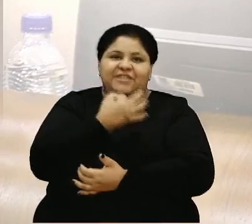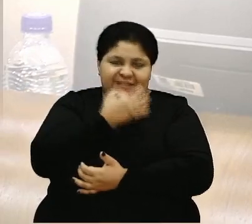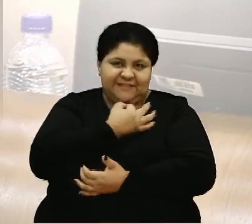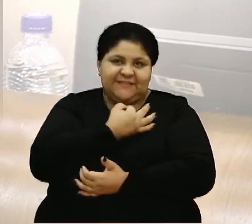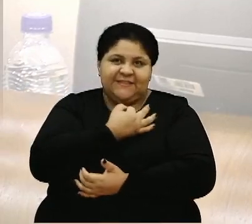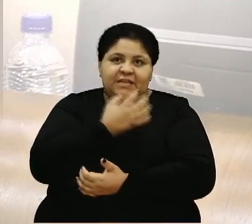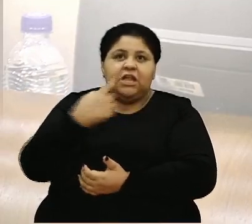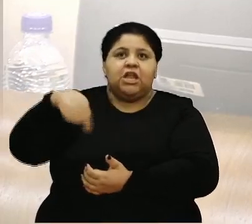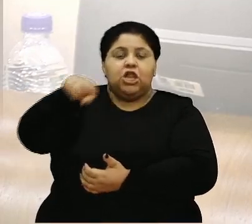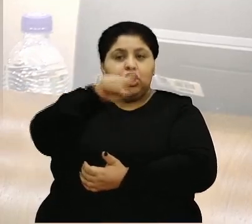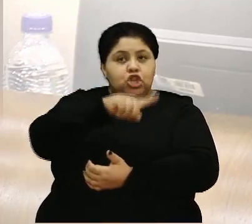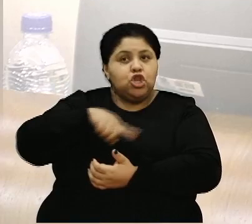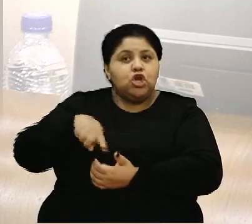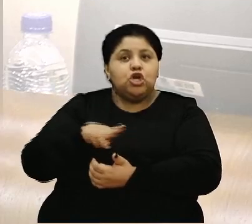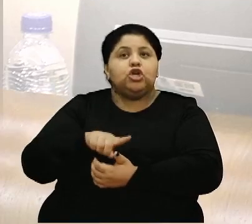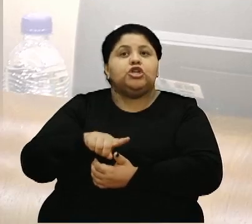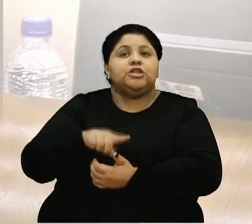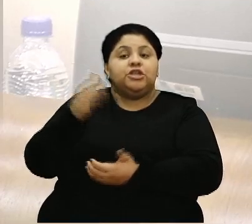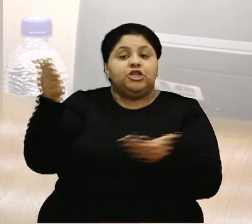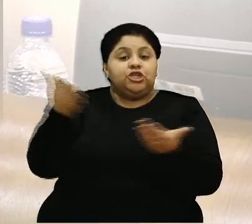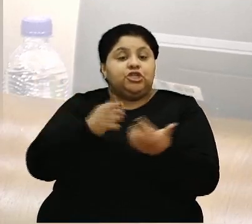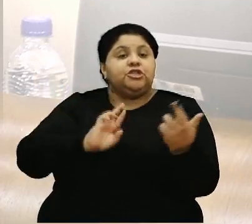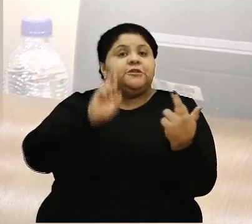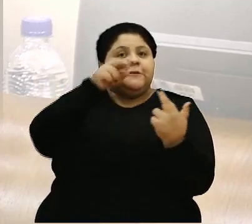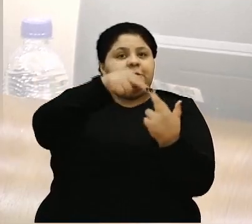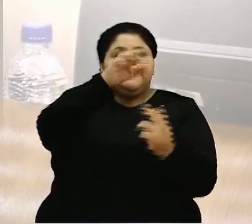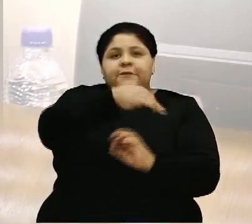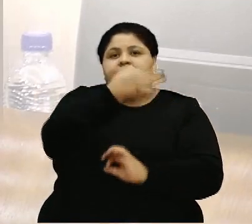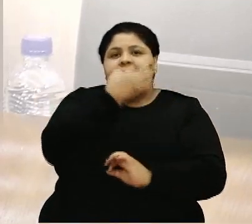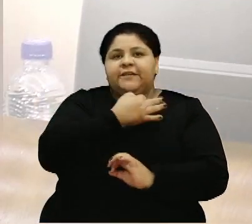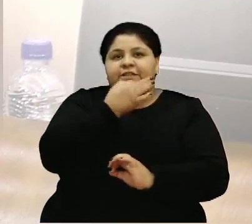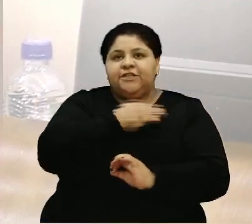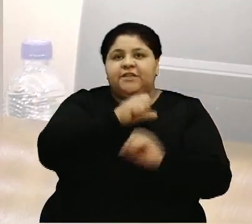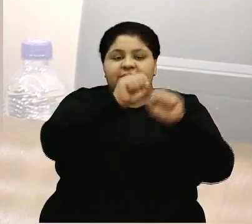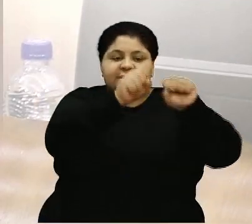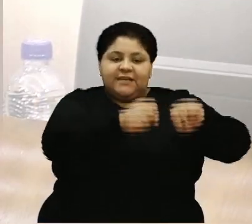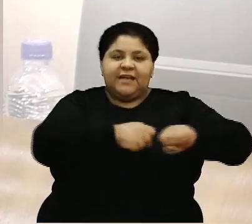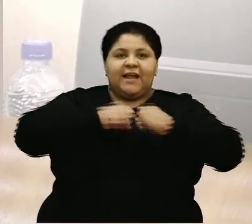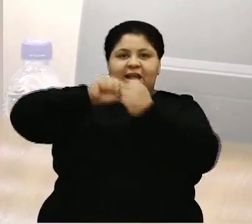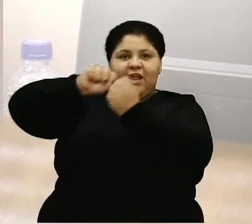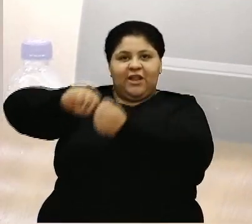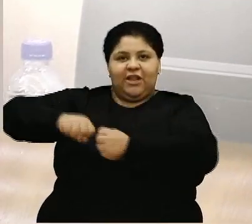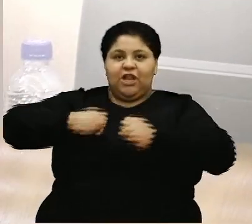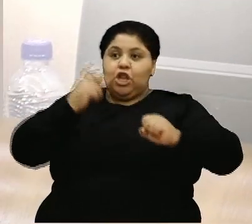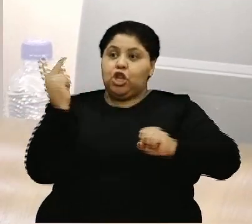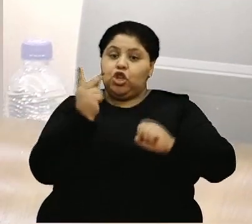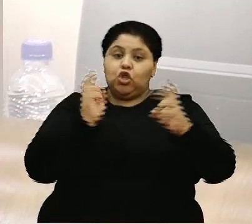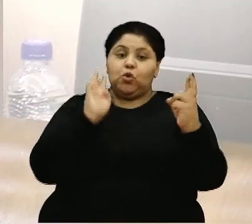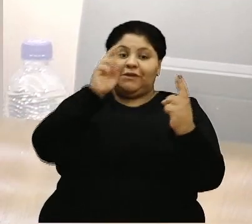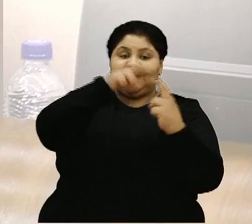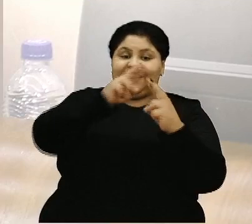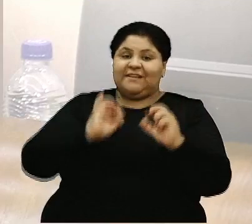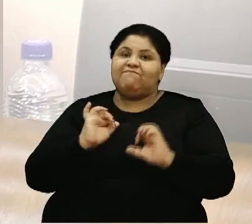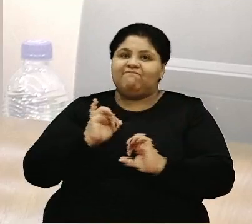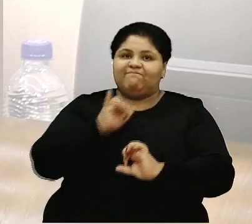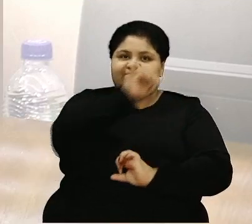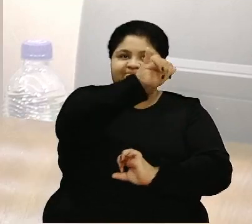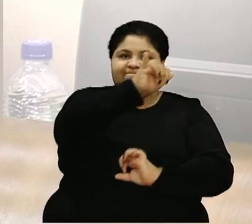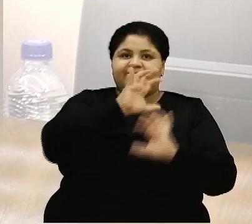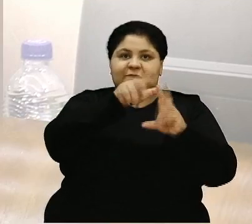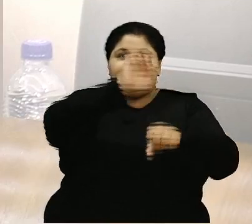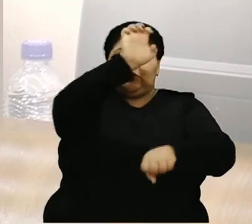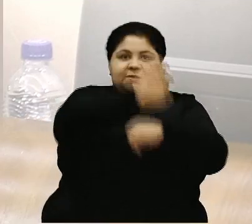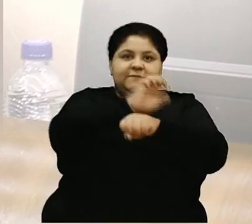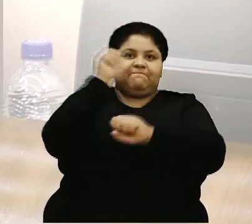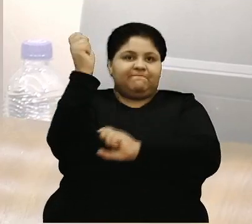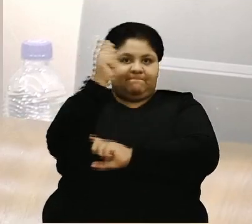nós já estamos sendo referência, vai ser Caxias e Canoas, que vão ser as 2 grandes referências aéreas de todo o estado do Rio Grande do